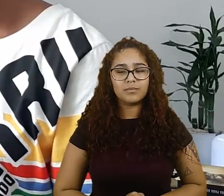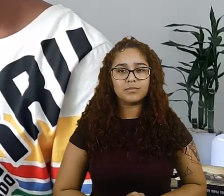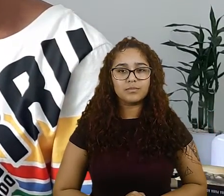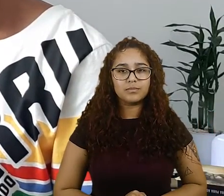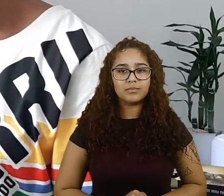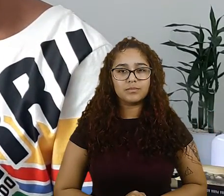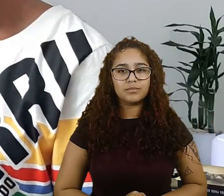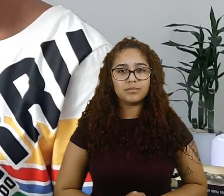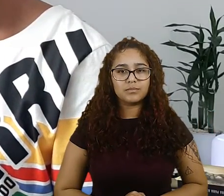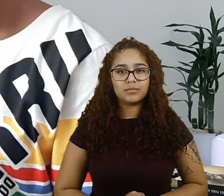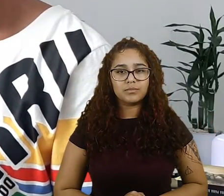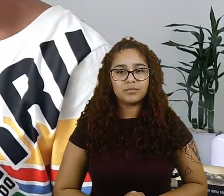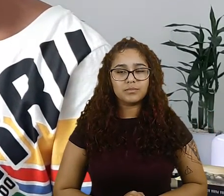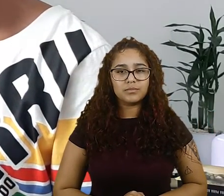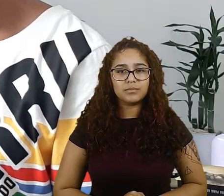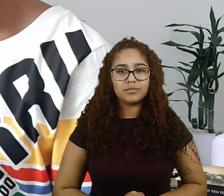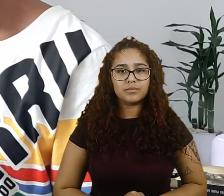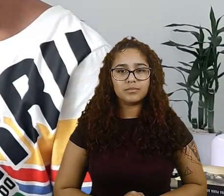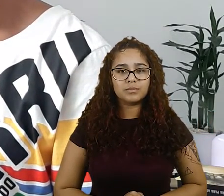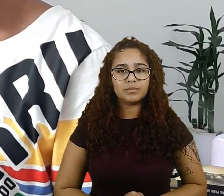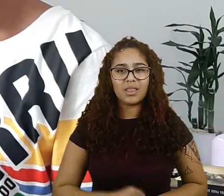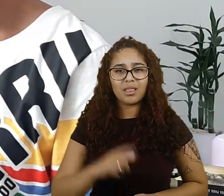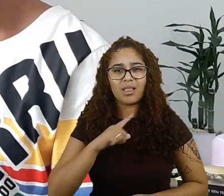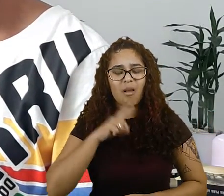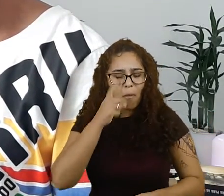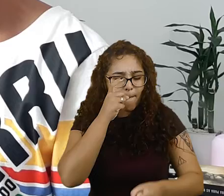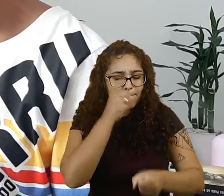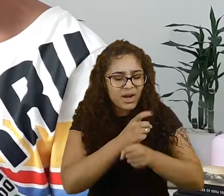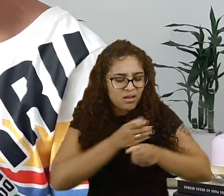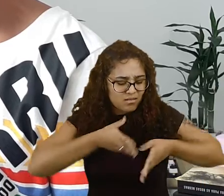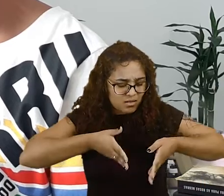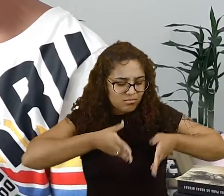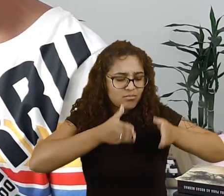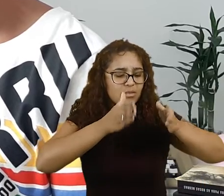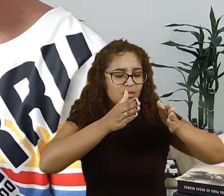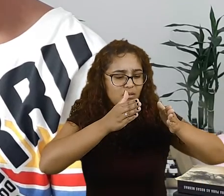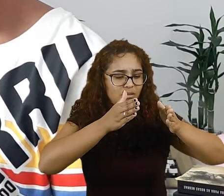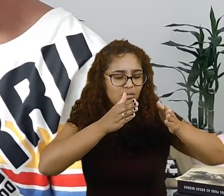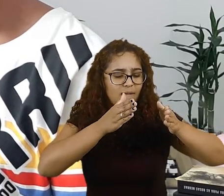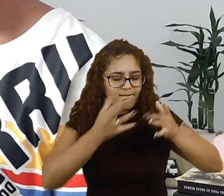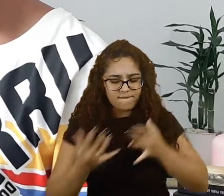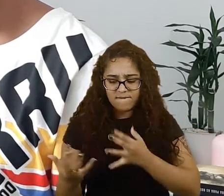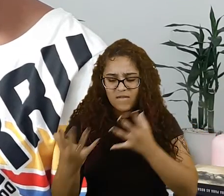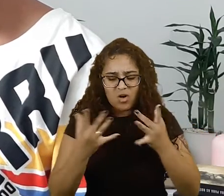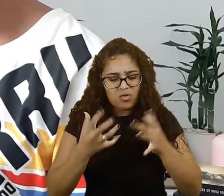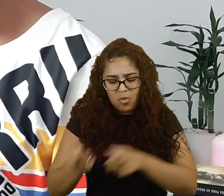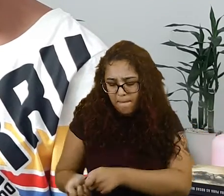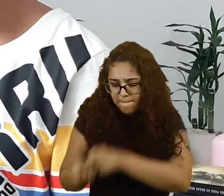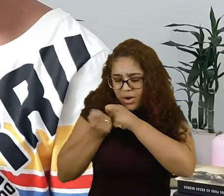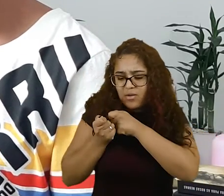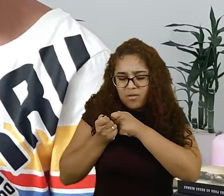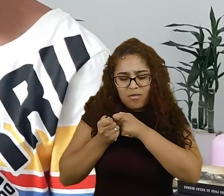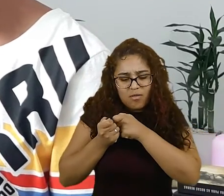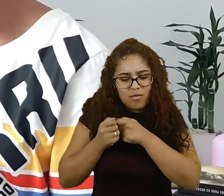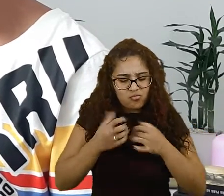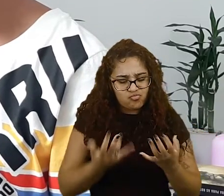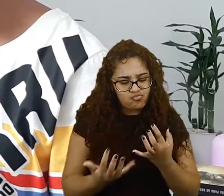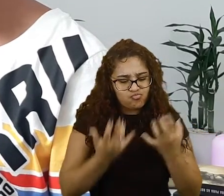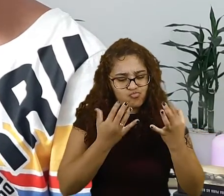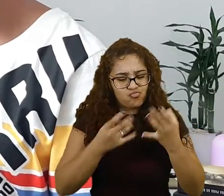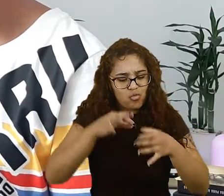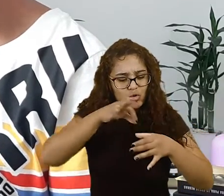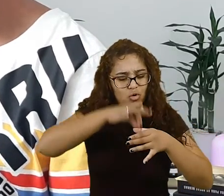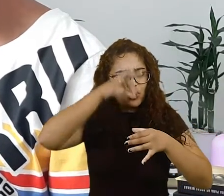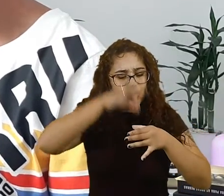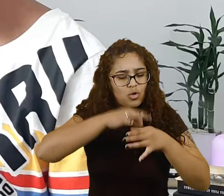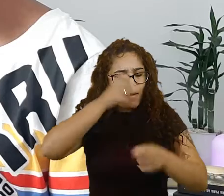De Deisiane Barbosa, Abre Caminho. Há uma pedra no meio do caminho. Vai no mato, arranca a